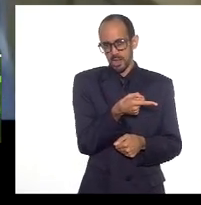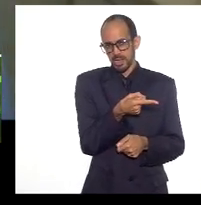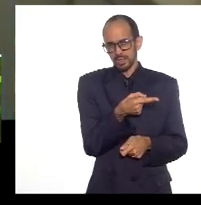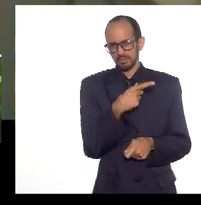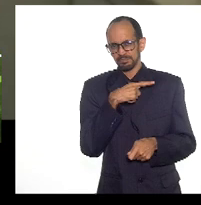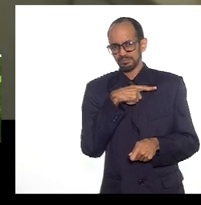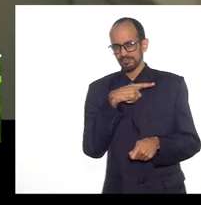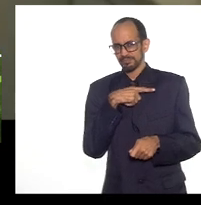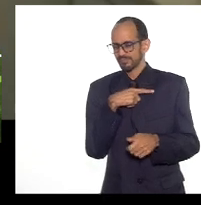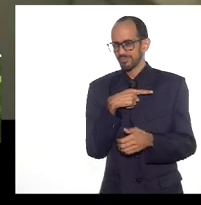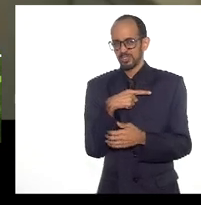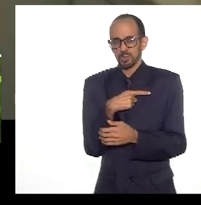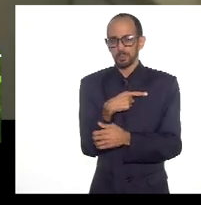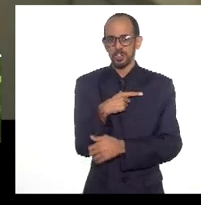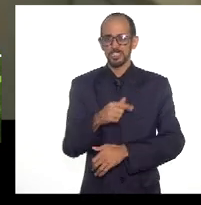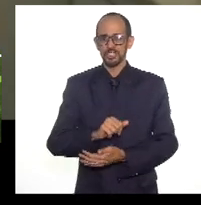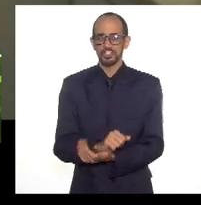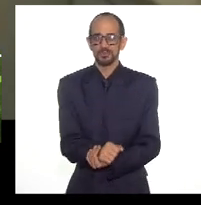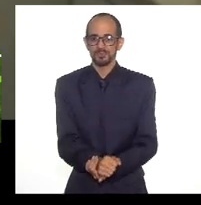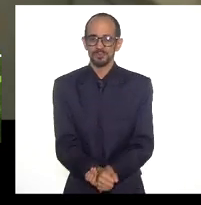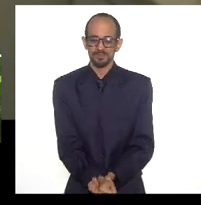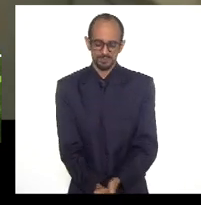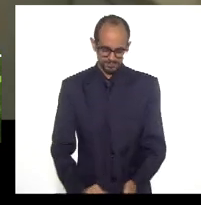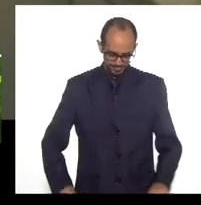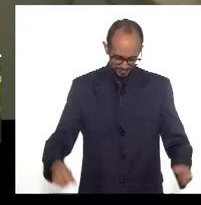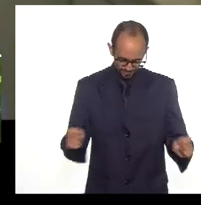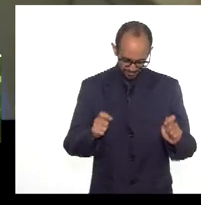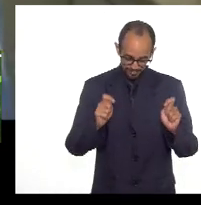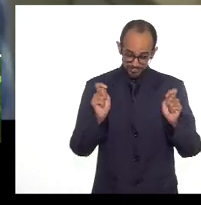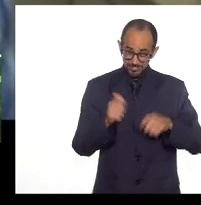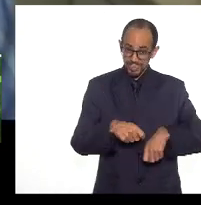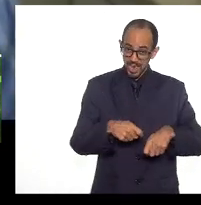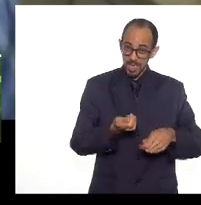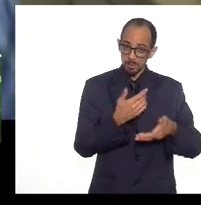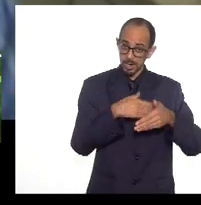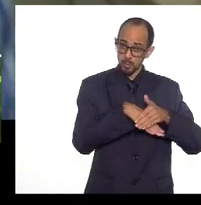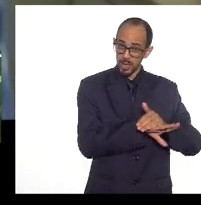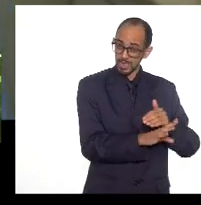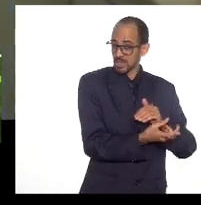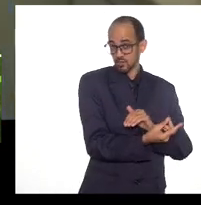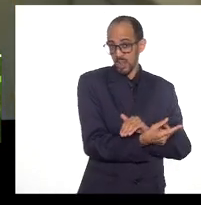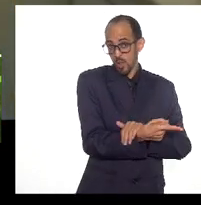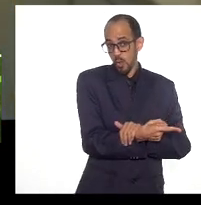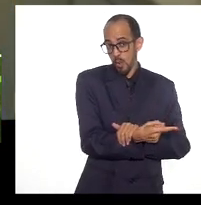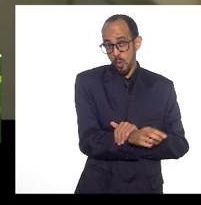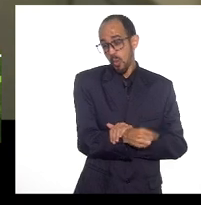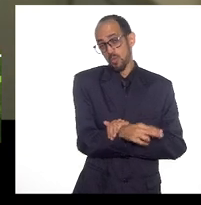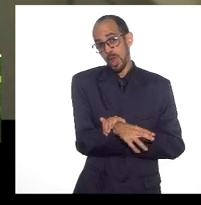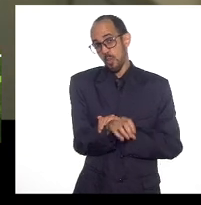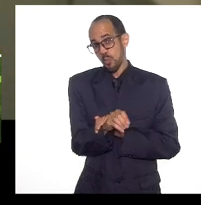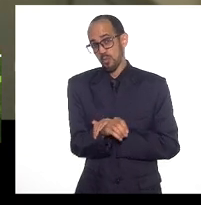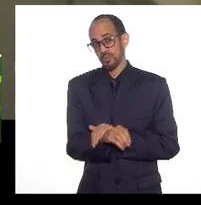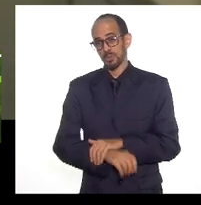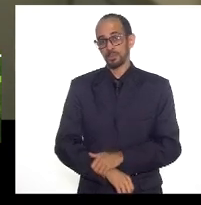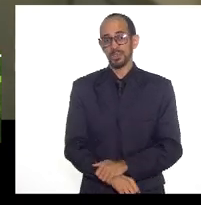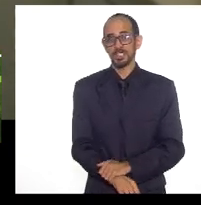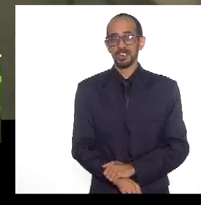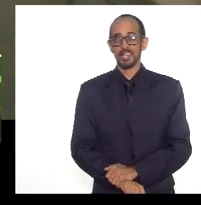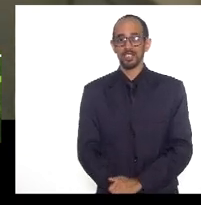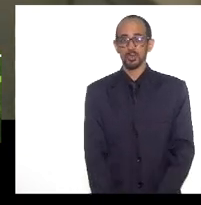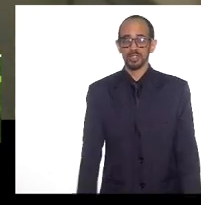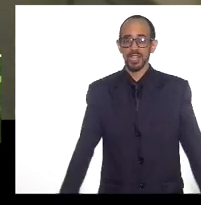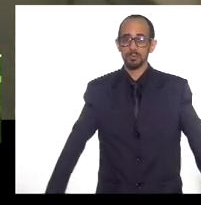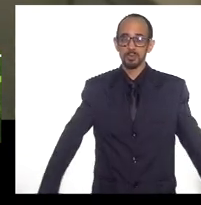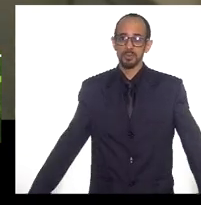considera esse valor residual da plataforma ou não? A mesma coisa com